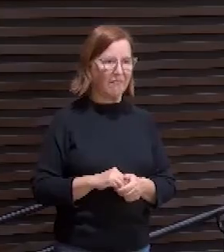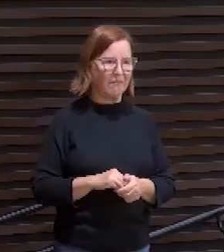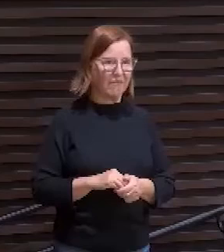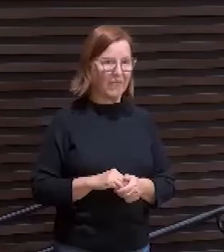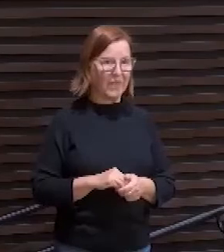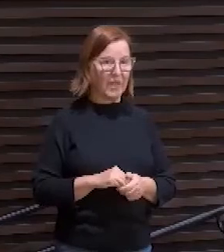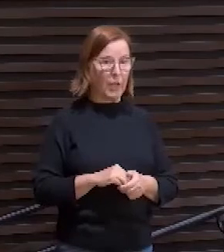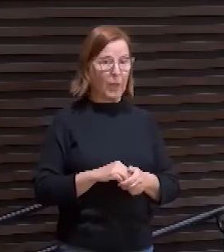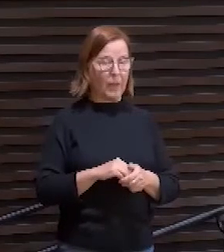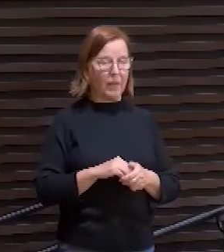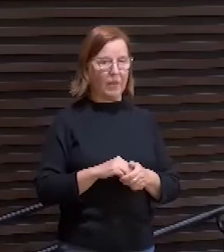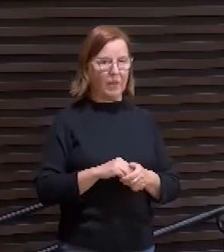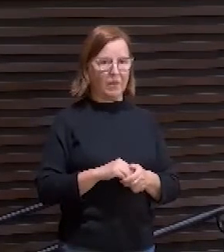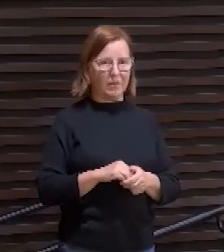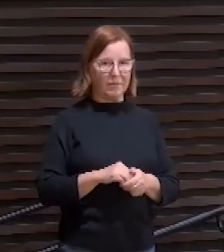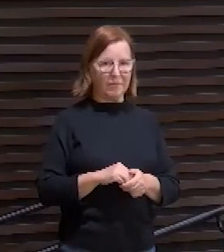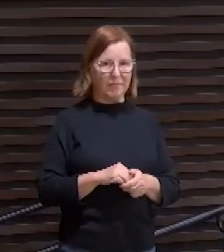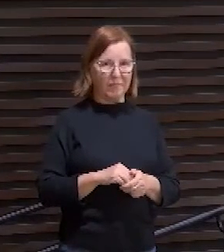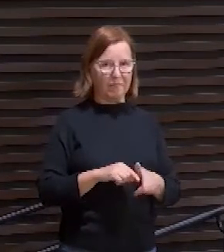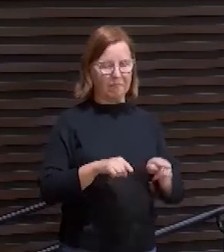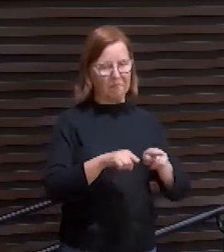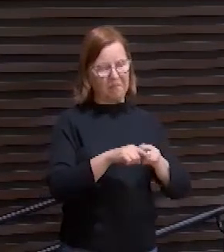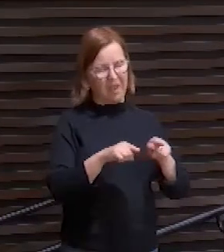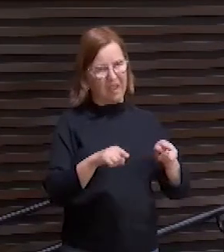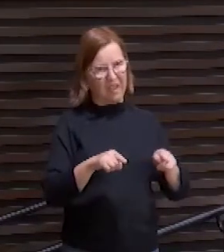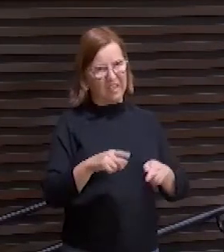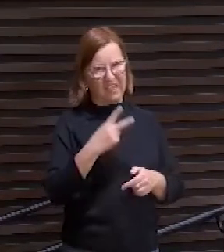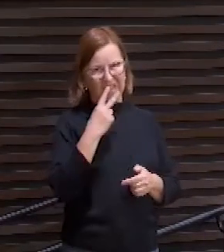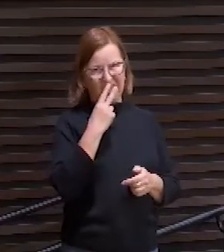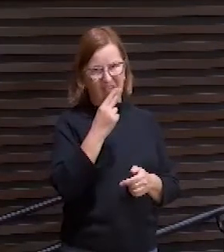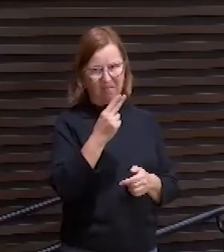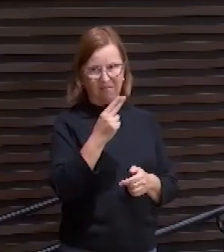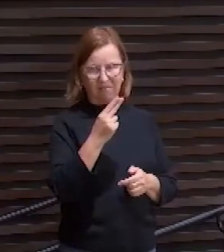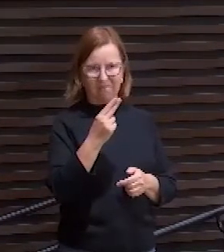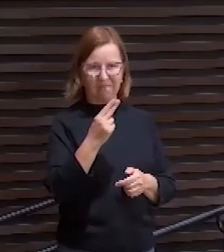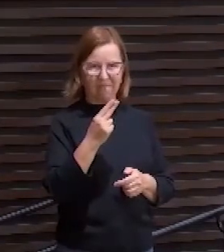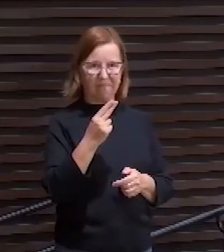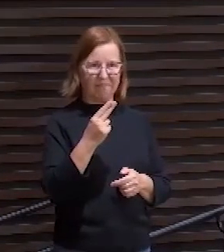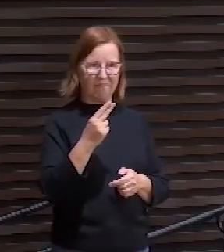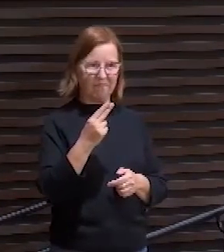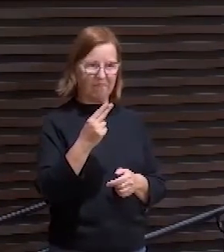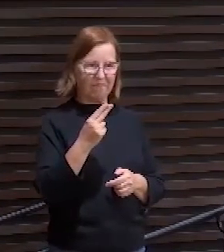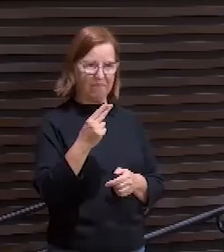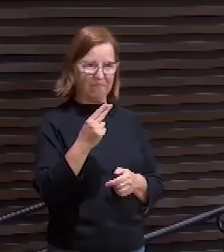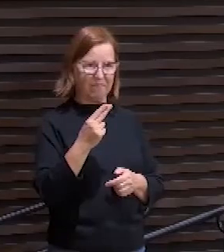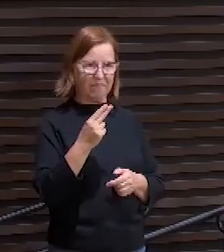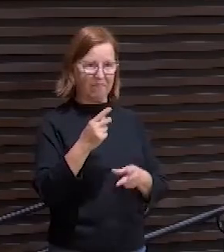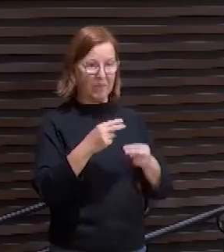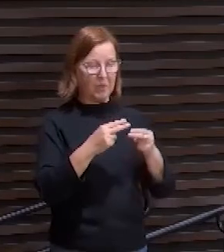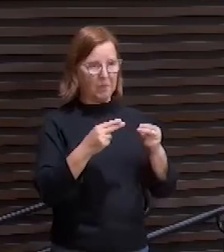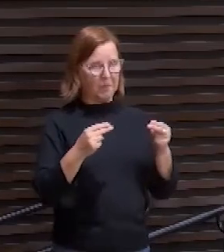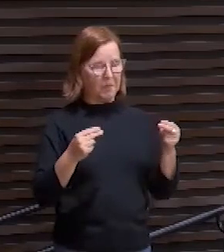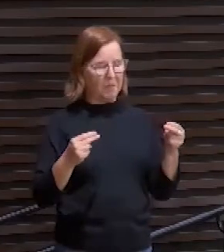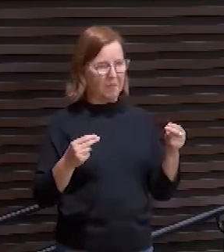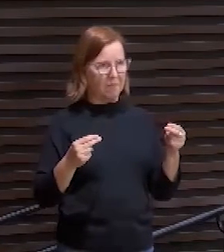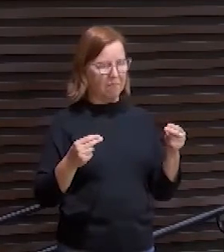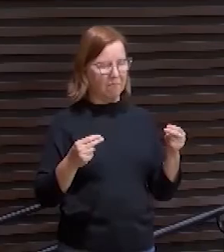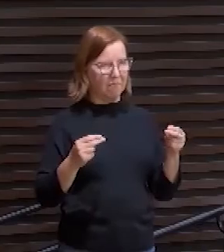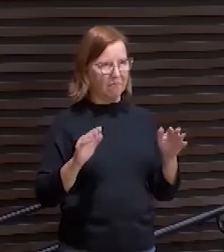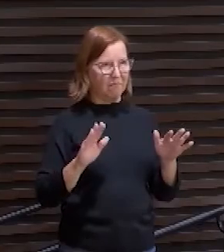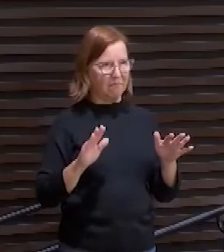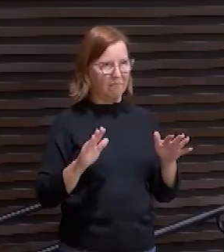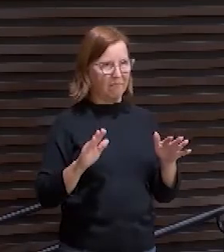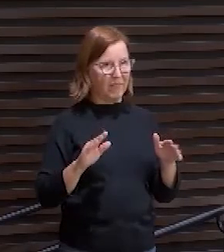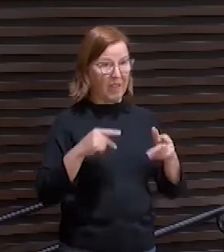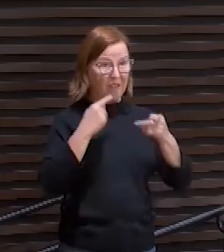Mas me pareceu que é algo como que